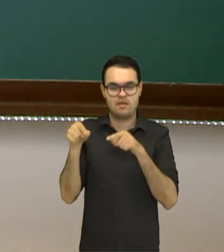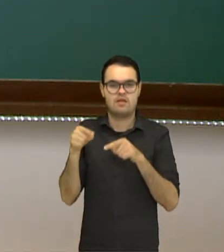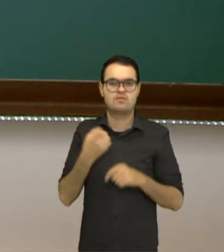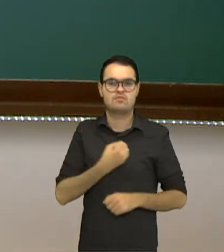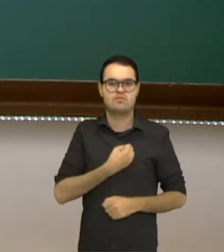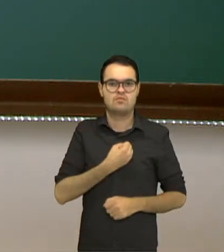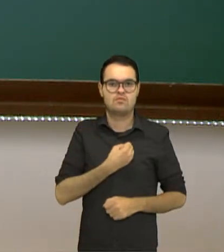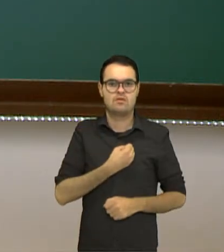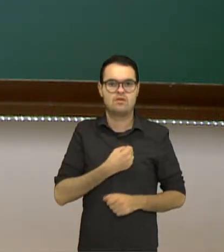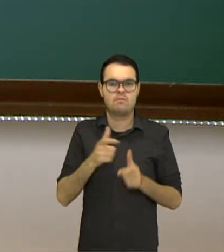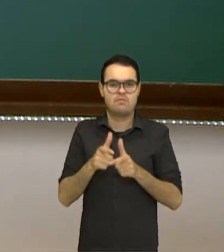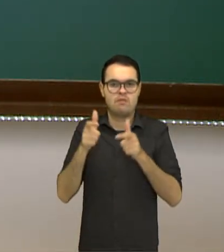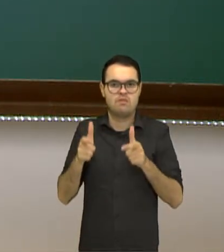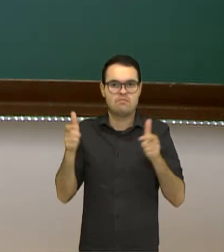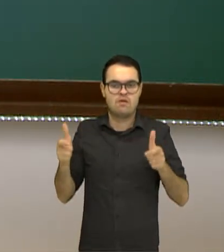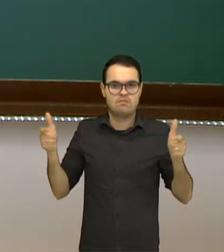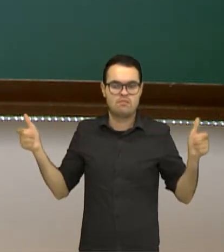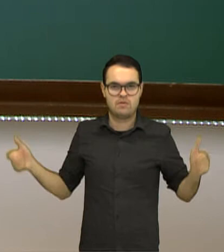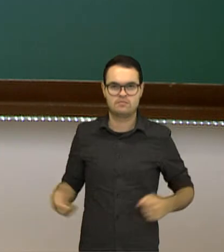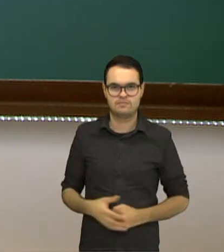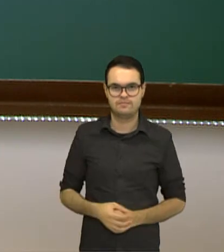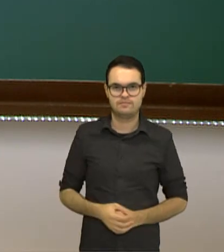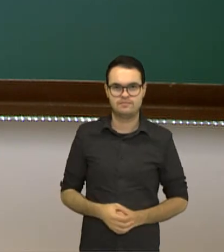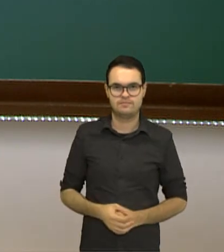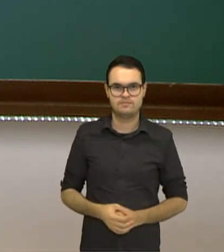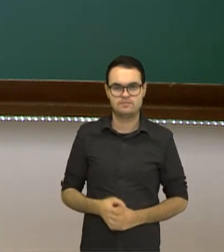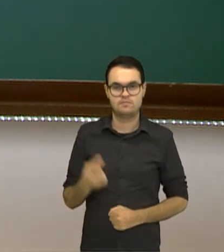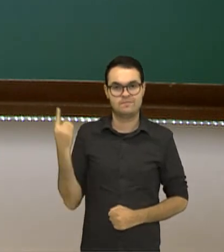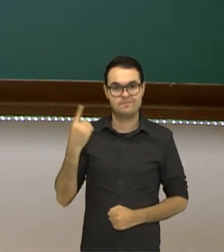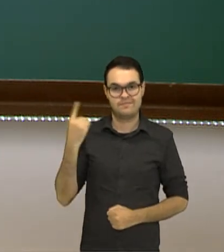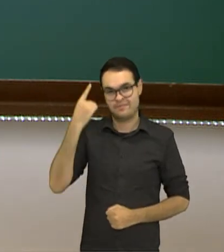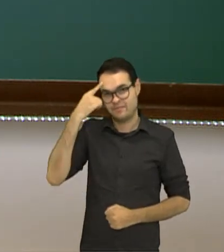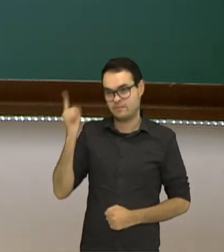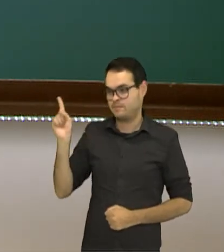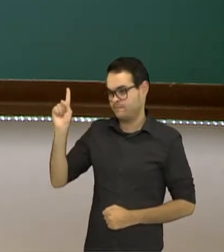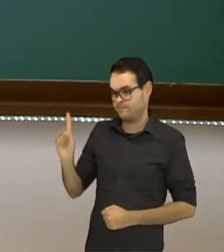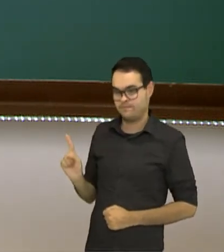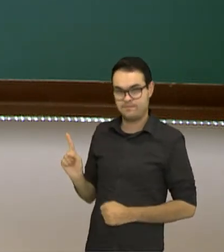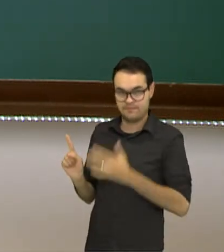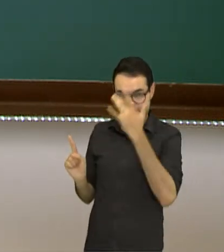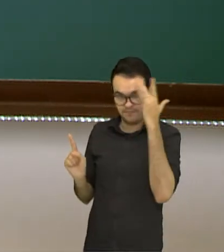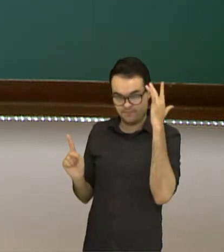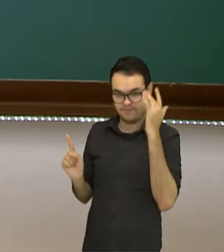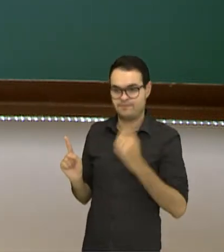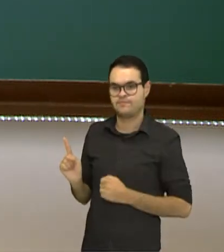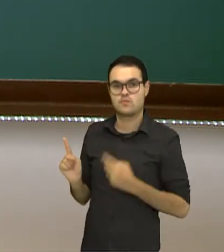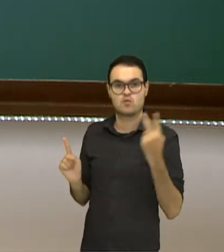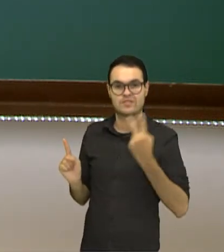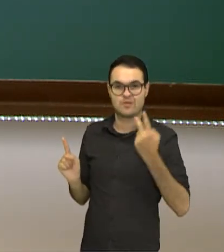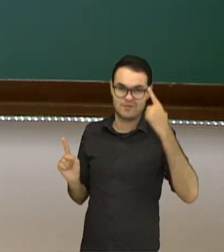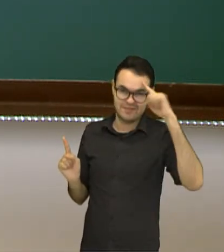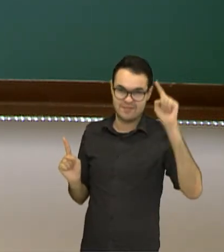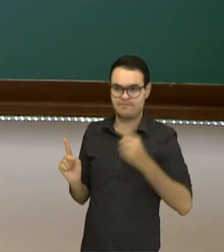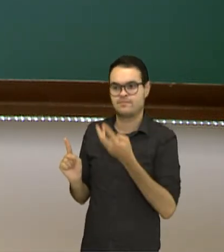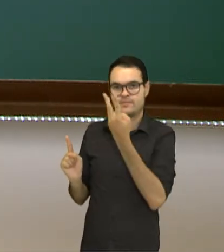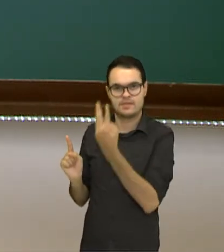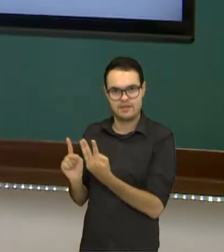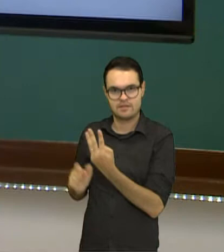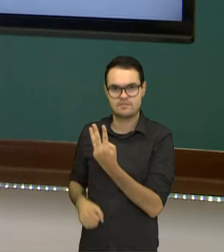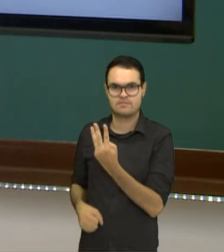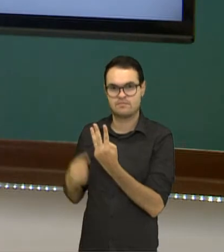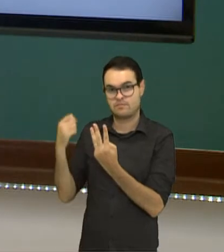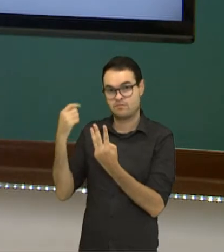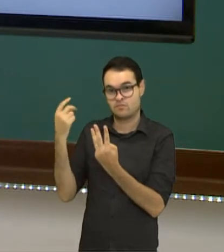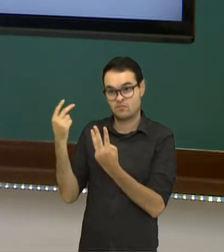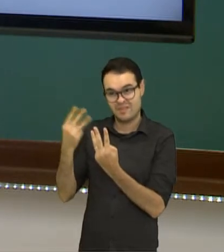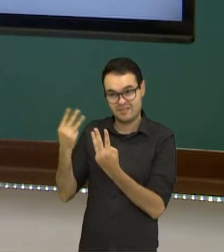não é? Muito bem. Então, olha lá, no primeiro dia, uma pessoa. No segundo dia, 3 pessoas. No terceiro dia, 9